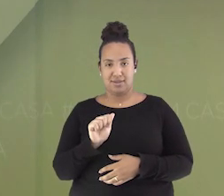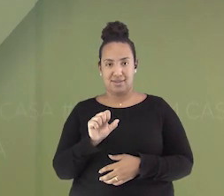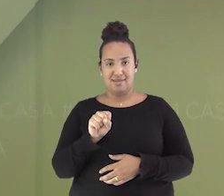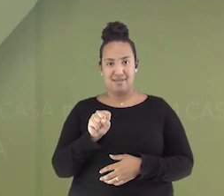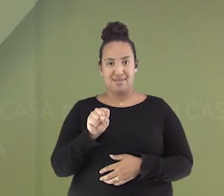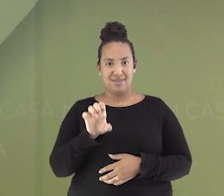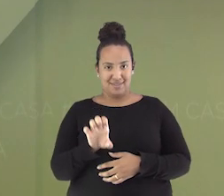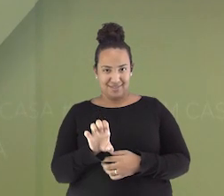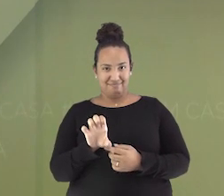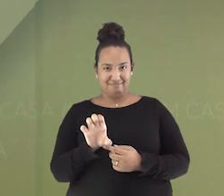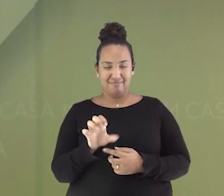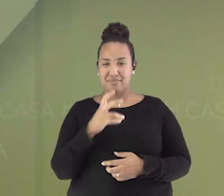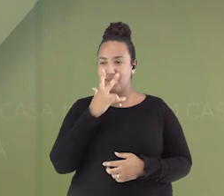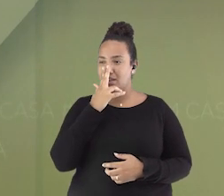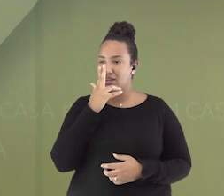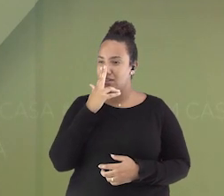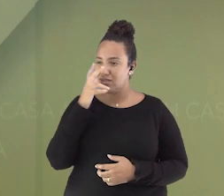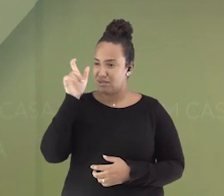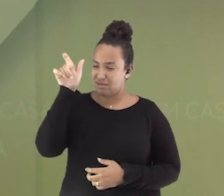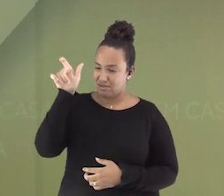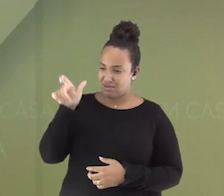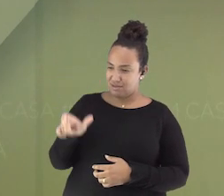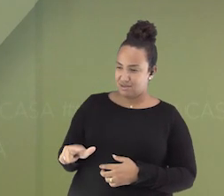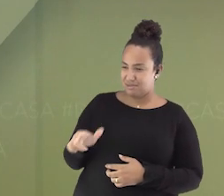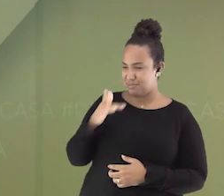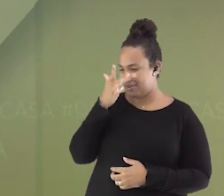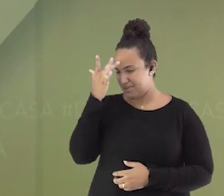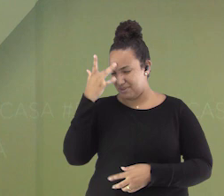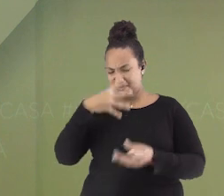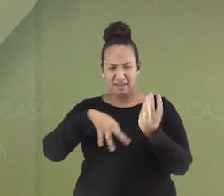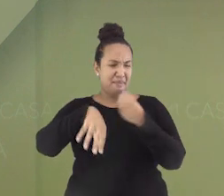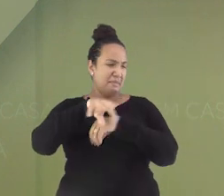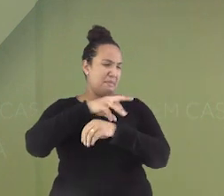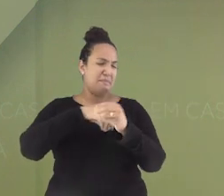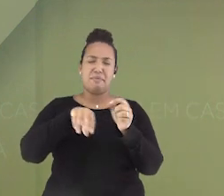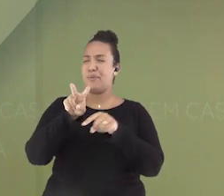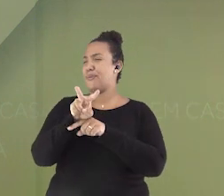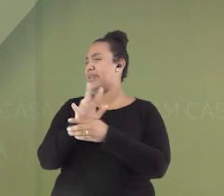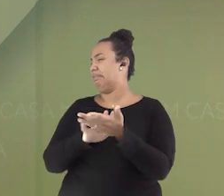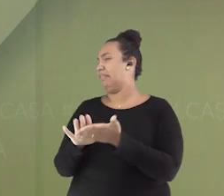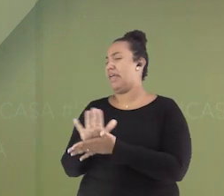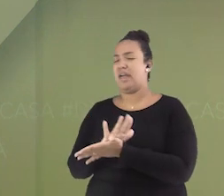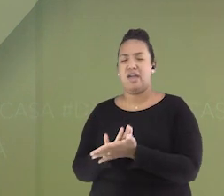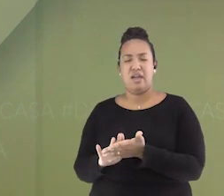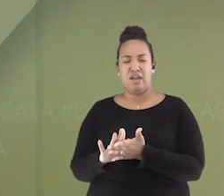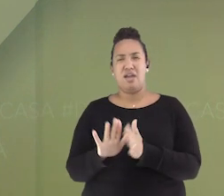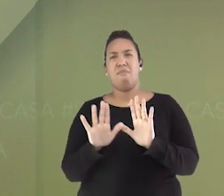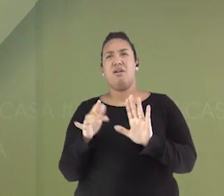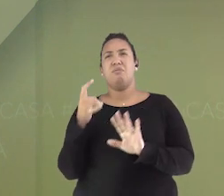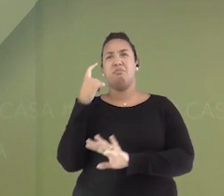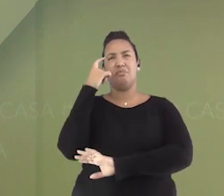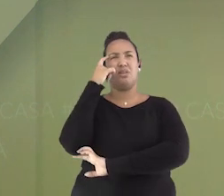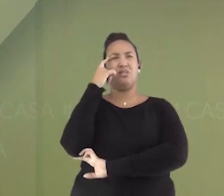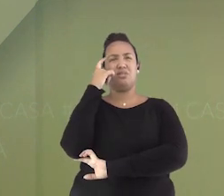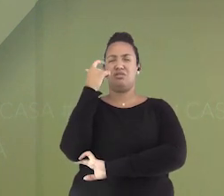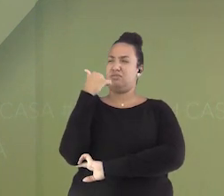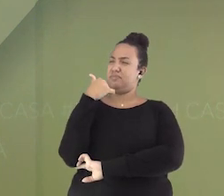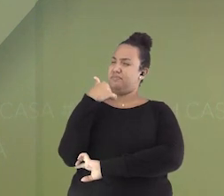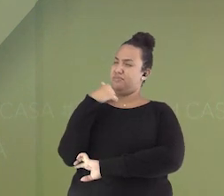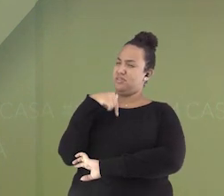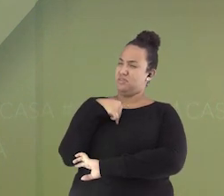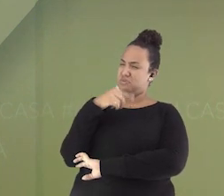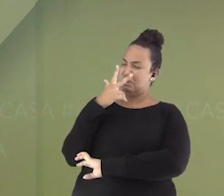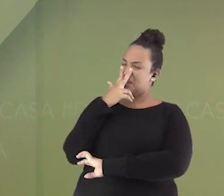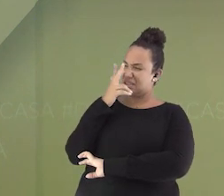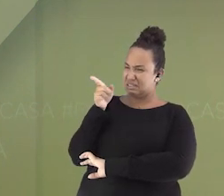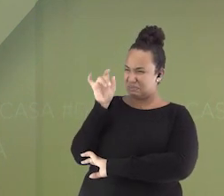estivesse assistindo uma peça no qual a personagem é desastrada, derruba tudo, não tem cuidado. De repente eu paro e penso: por que eu estou achando